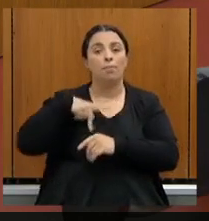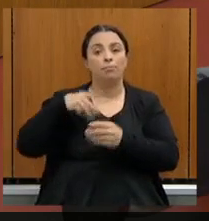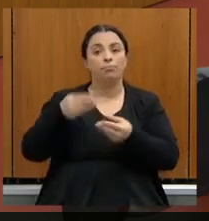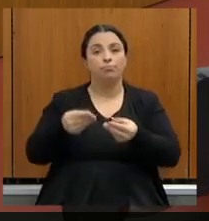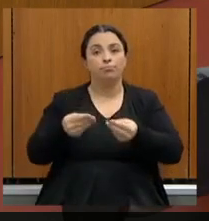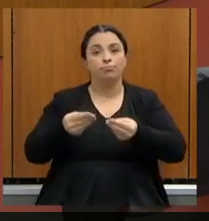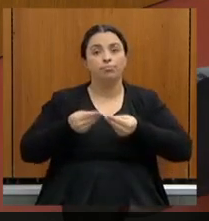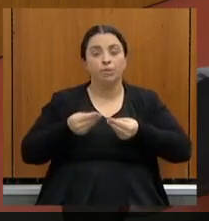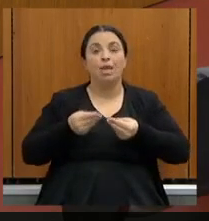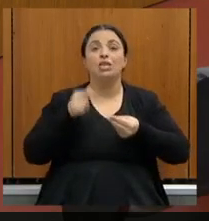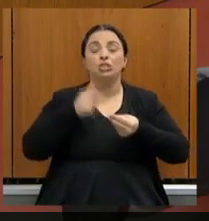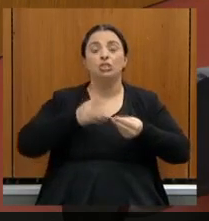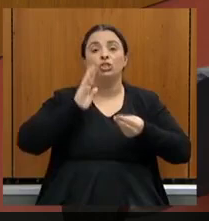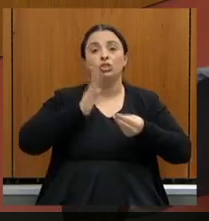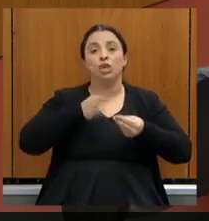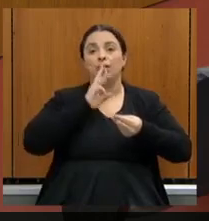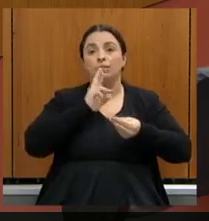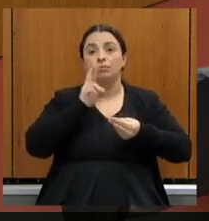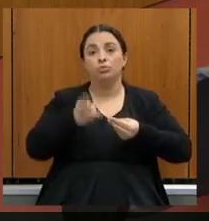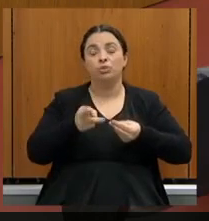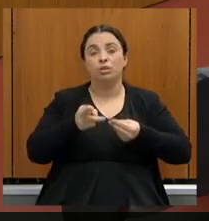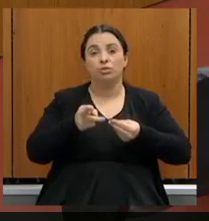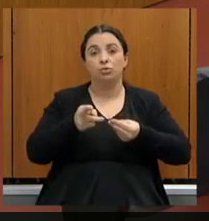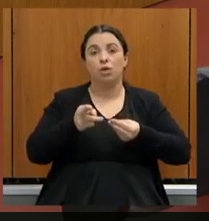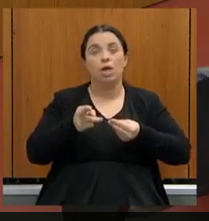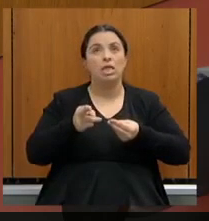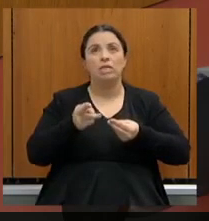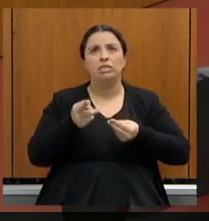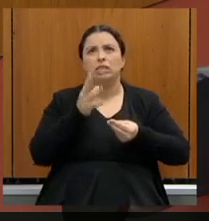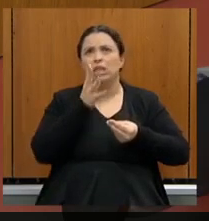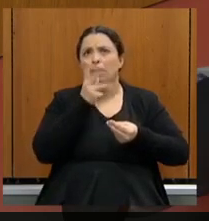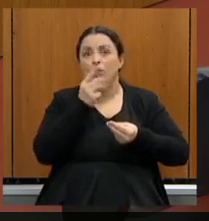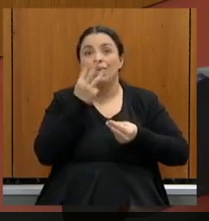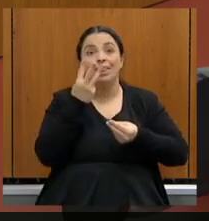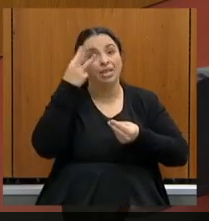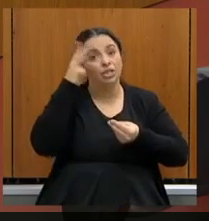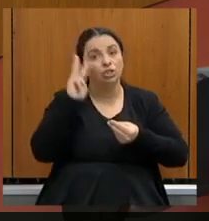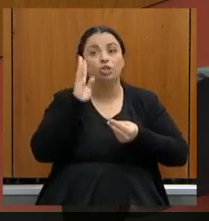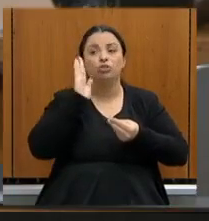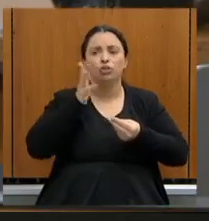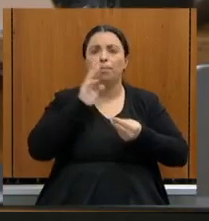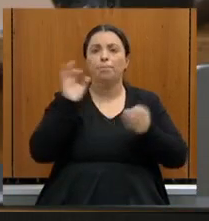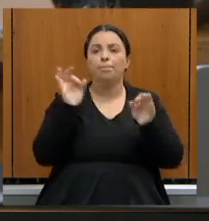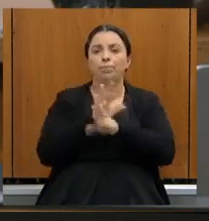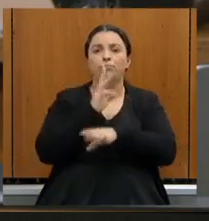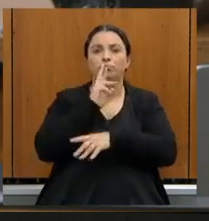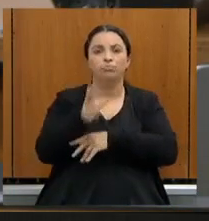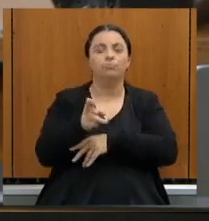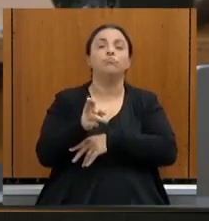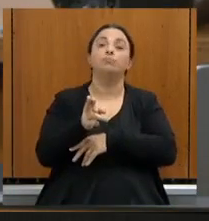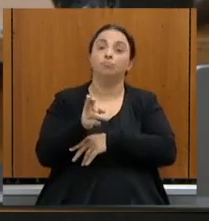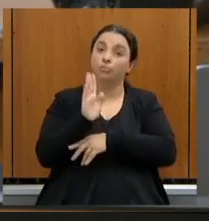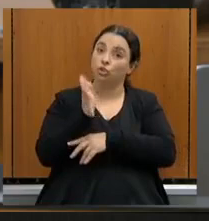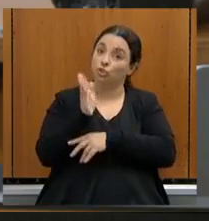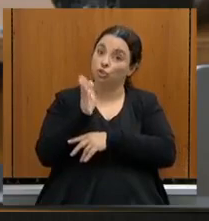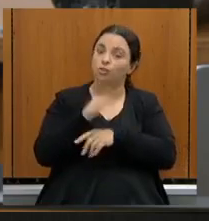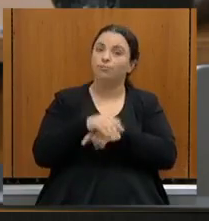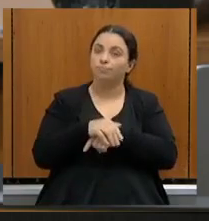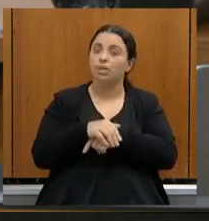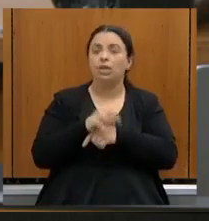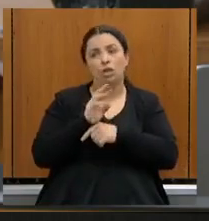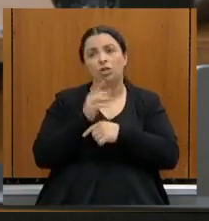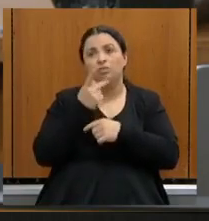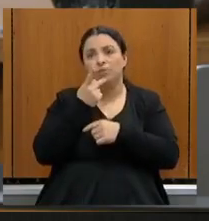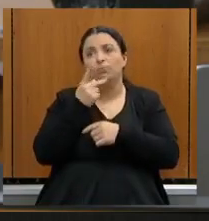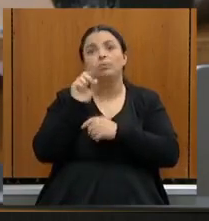ele foi respondido em três dias, onde nós respondemos que sim,